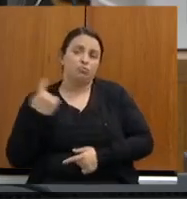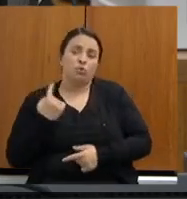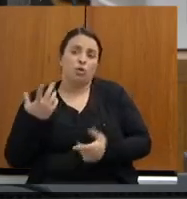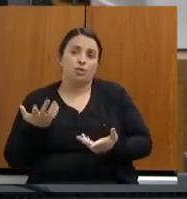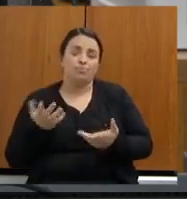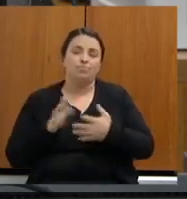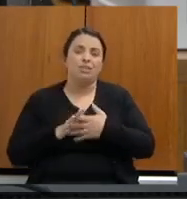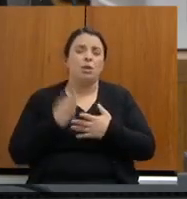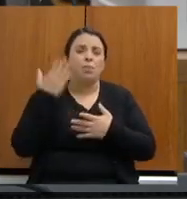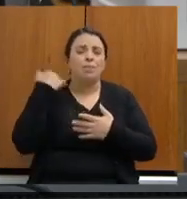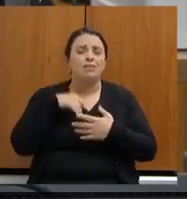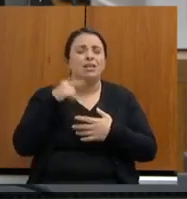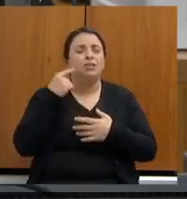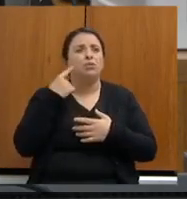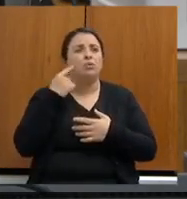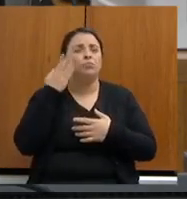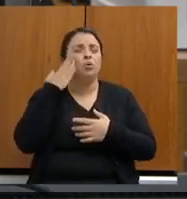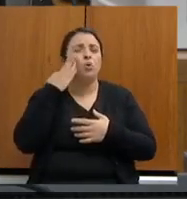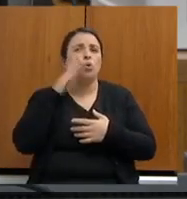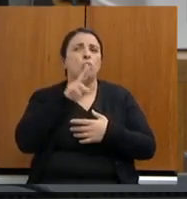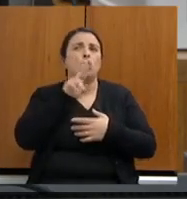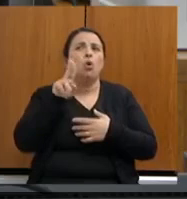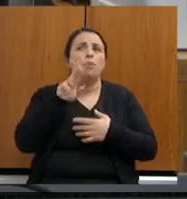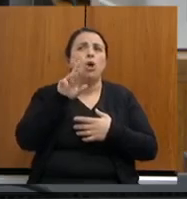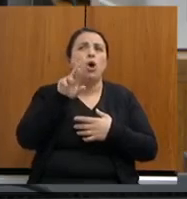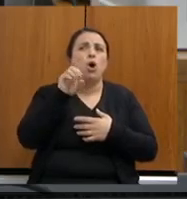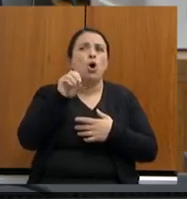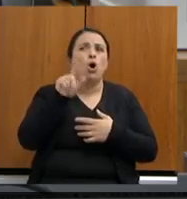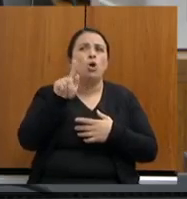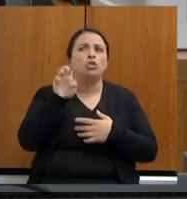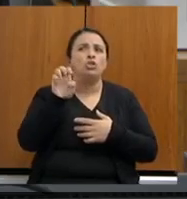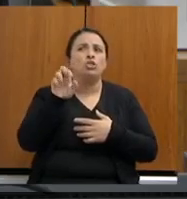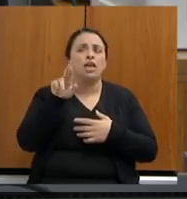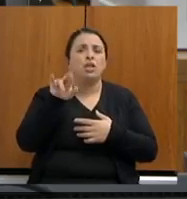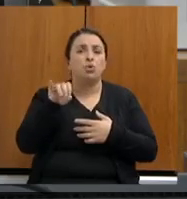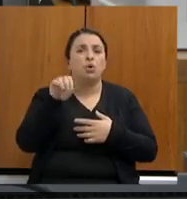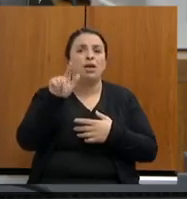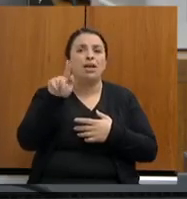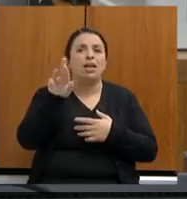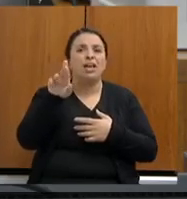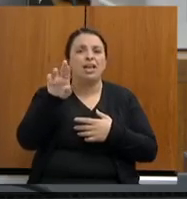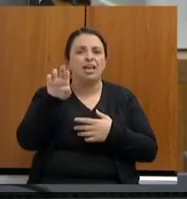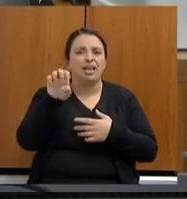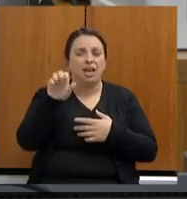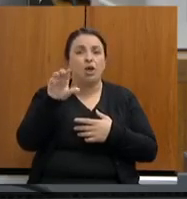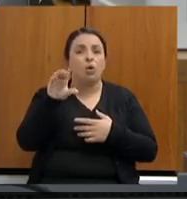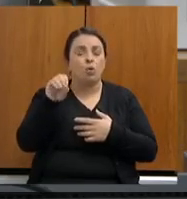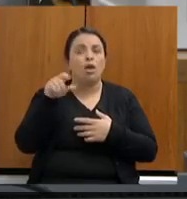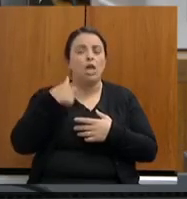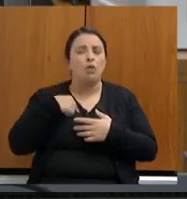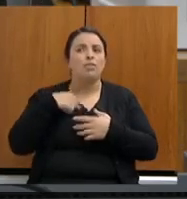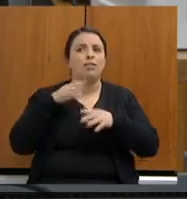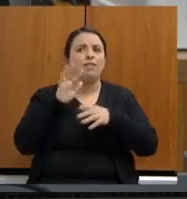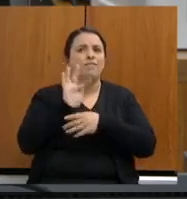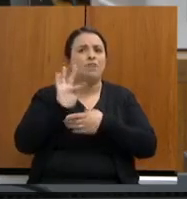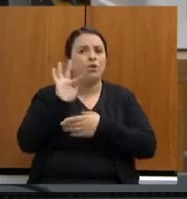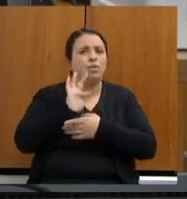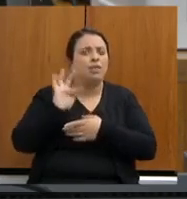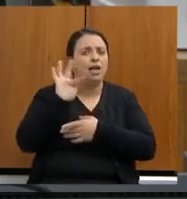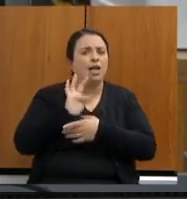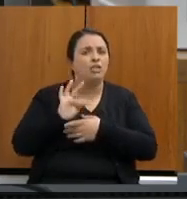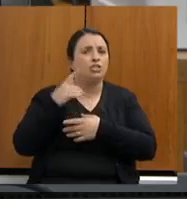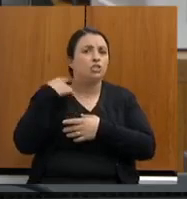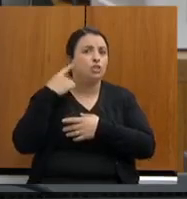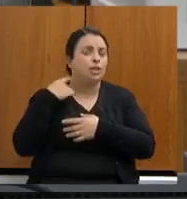Rogério Greco eu estava na minha faculdade de direito e eu tinha um professor garantista e um aluno questionou a